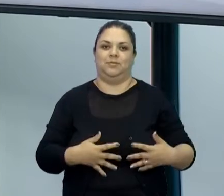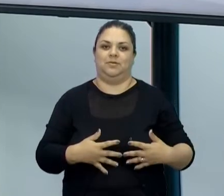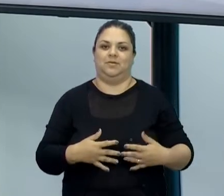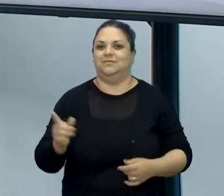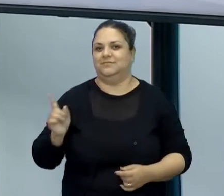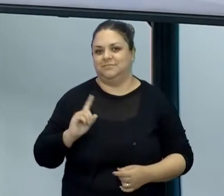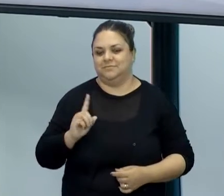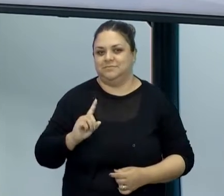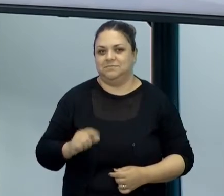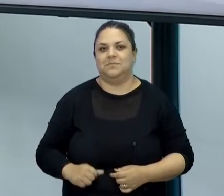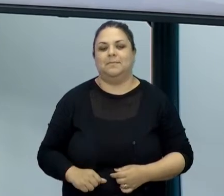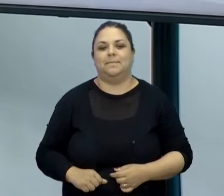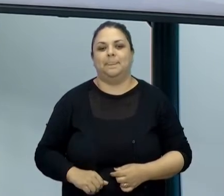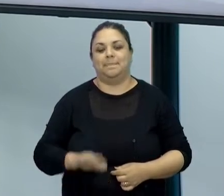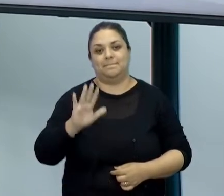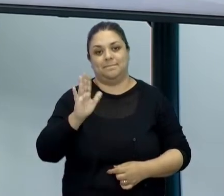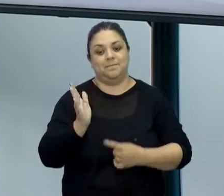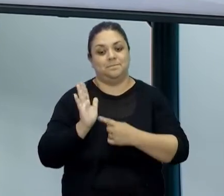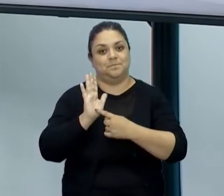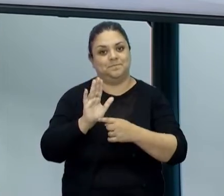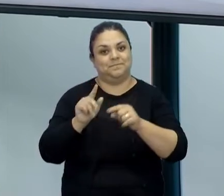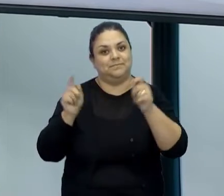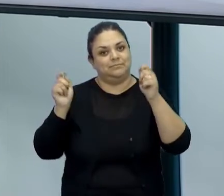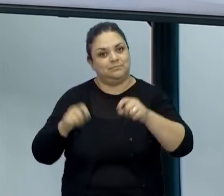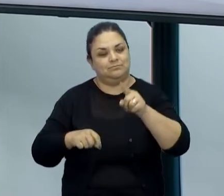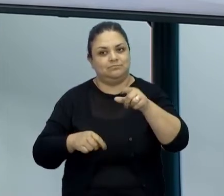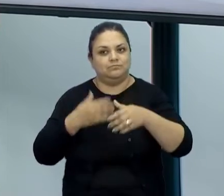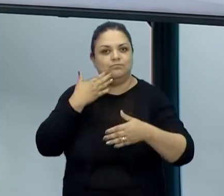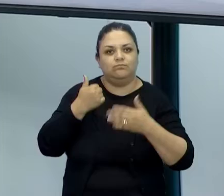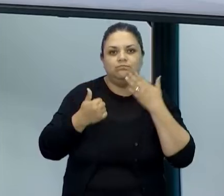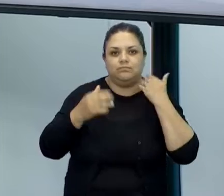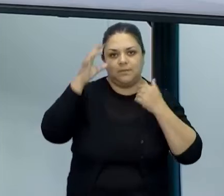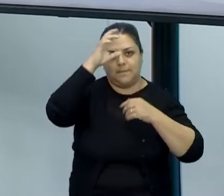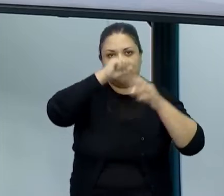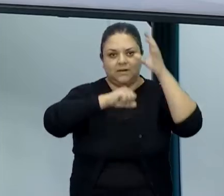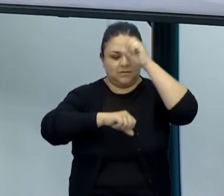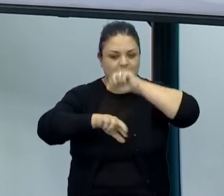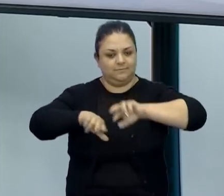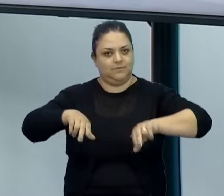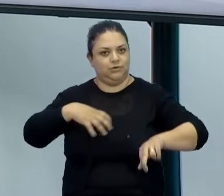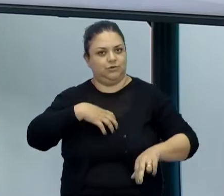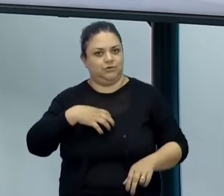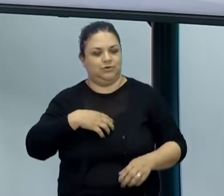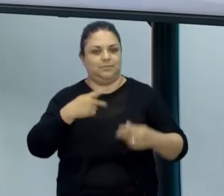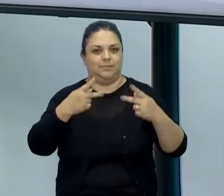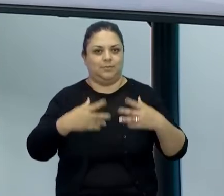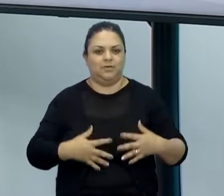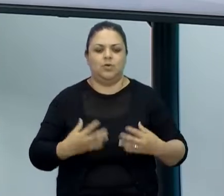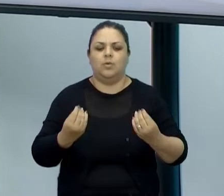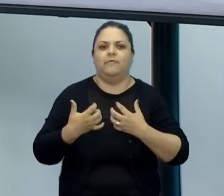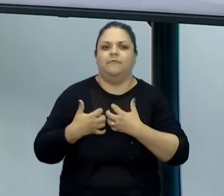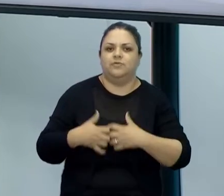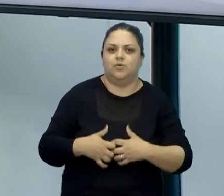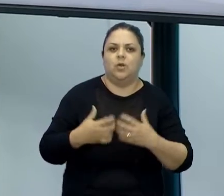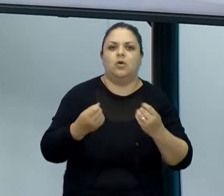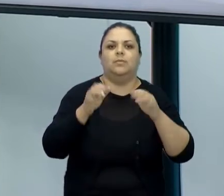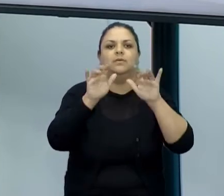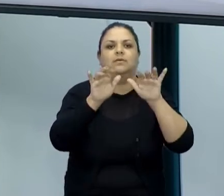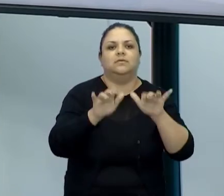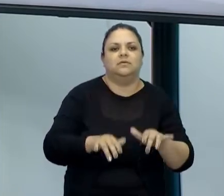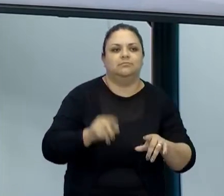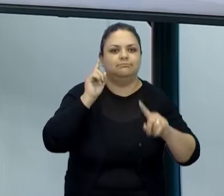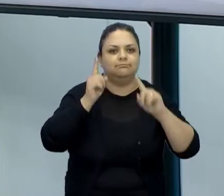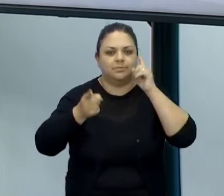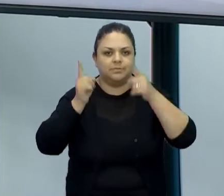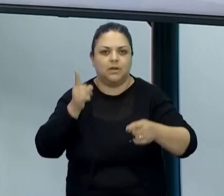programador, mas apresentar para você a possibilidade de programação, como funciona, como escrever, quais são